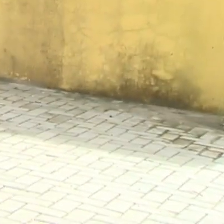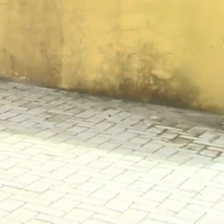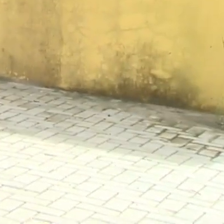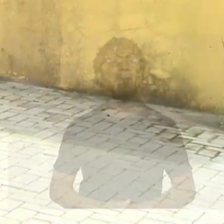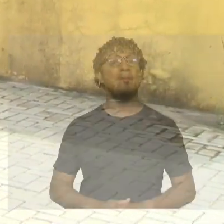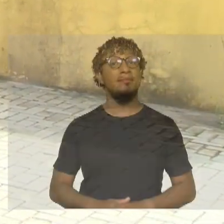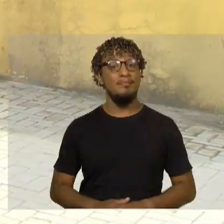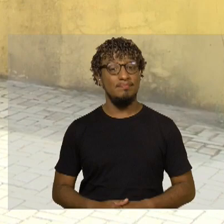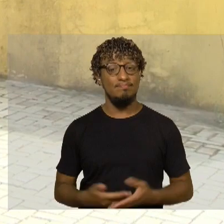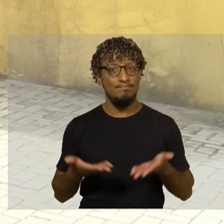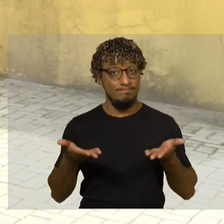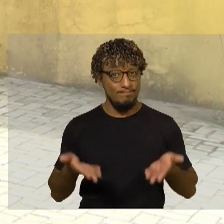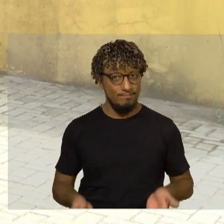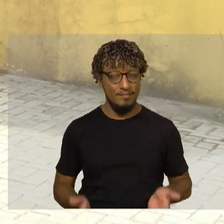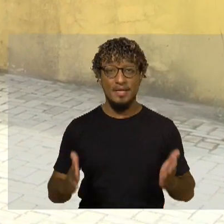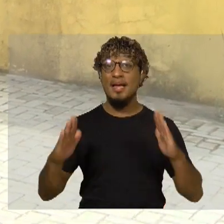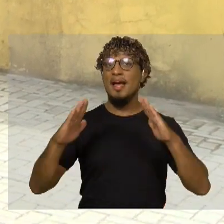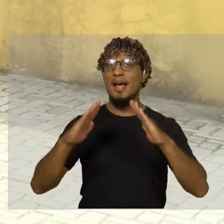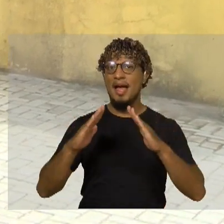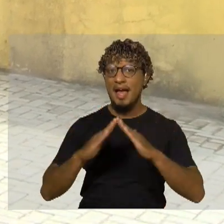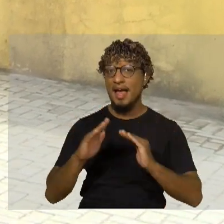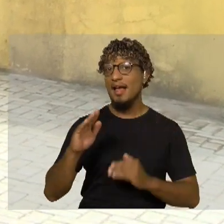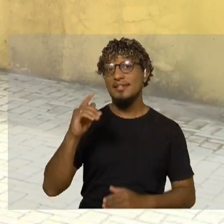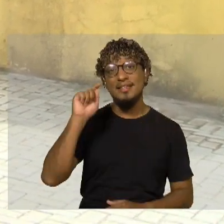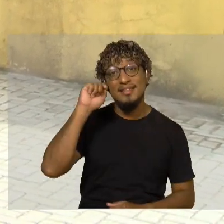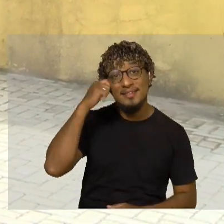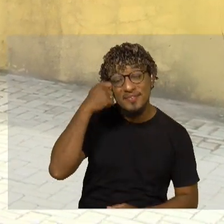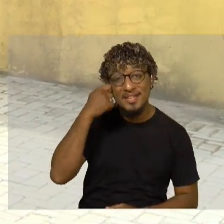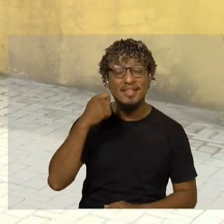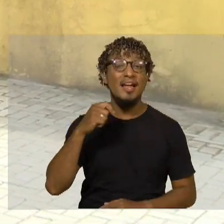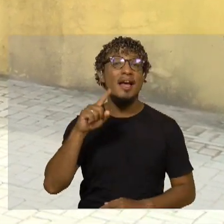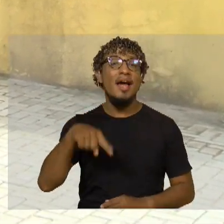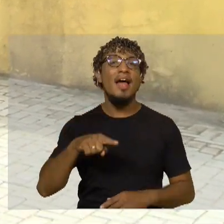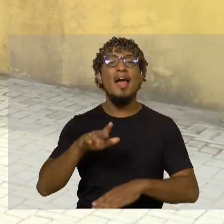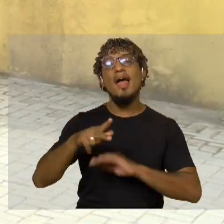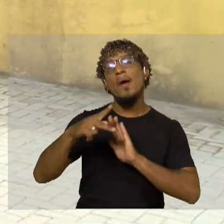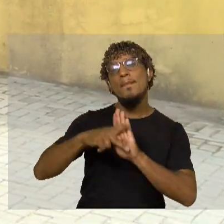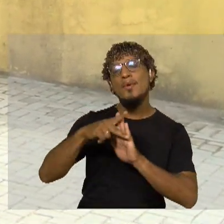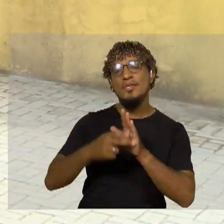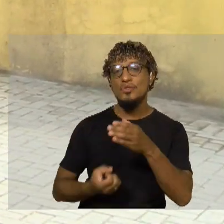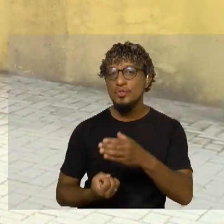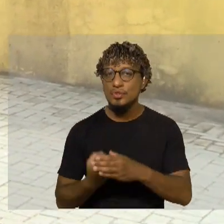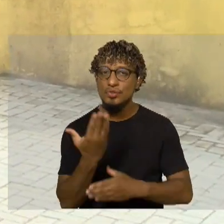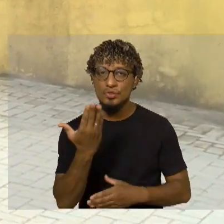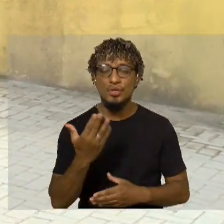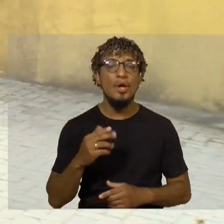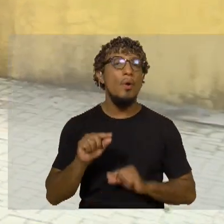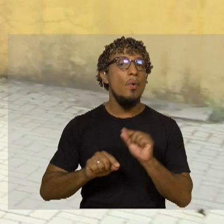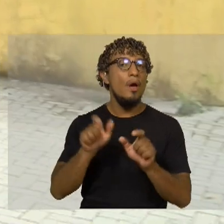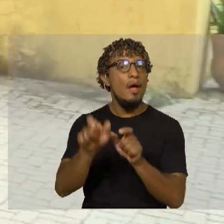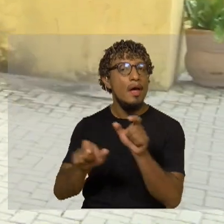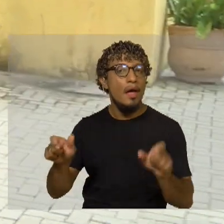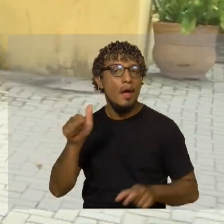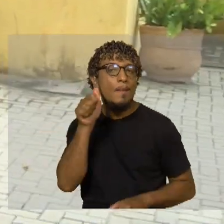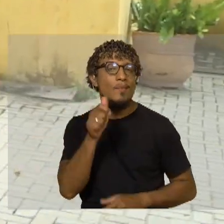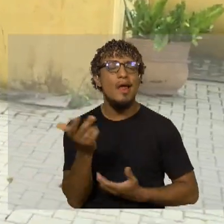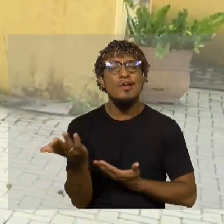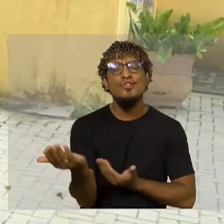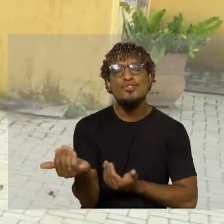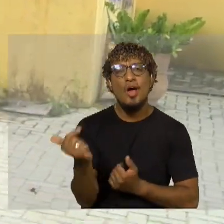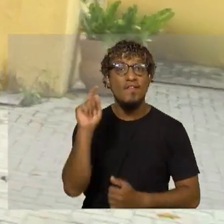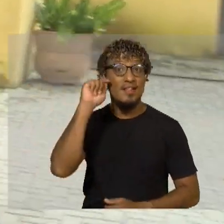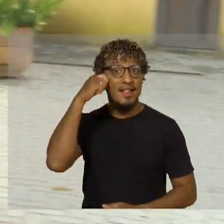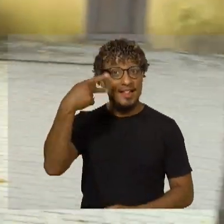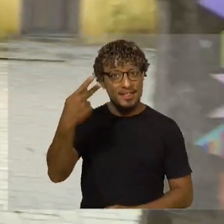O Casa das Pretas é um projeto aí que surgiu da iniciativa e da inquietação de jovens mulheres negras aqui da